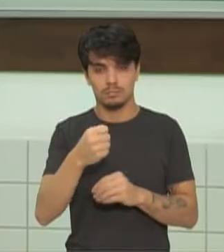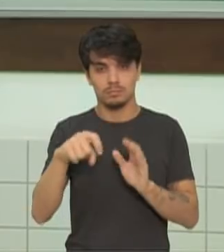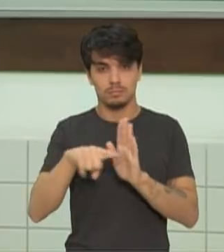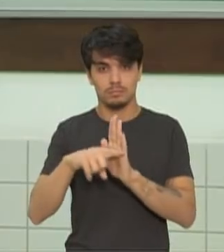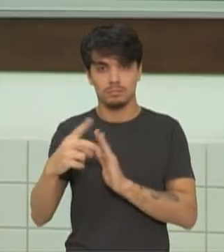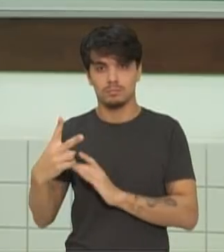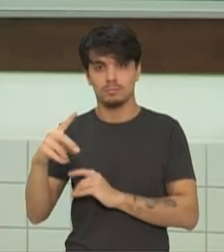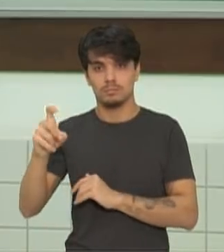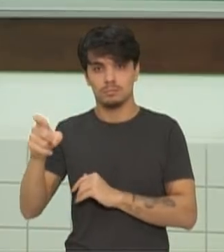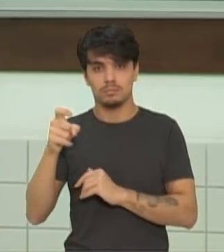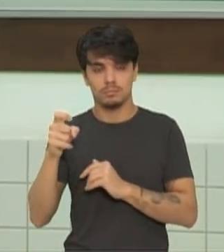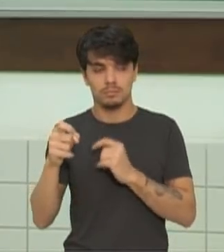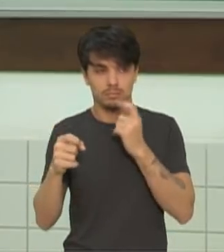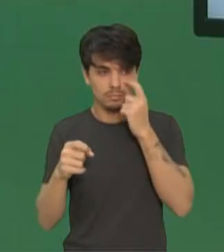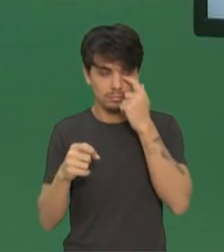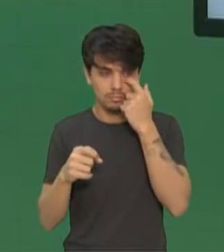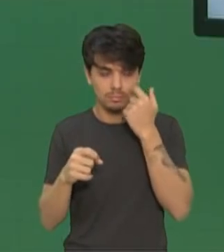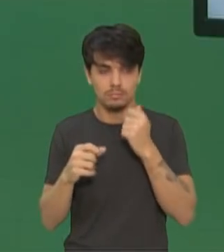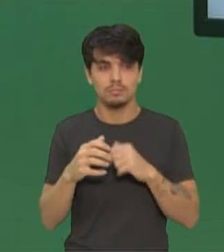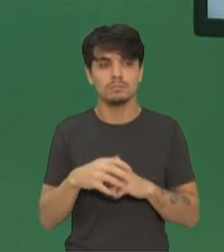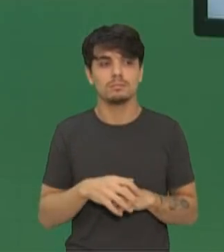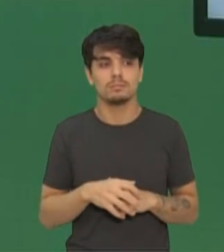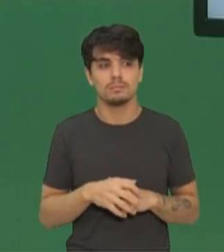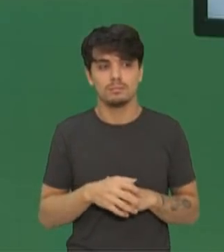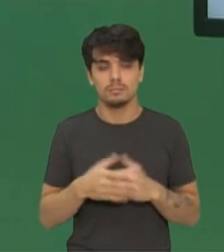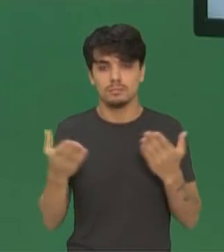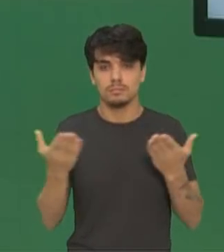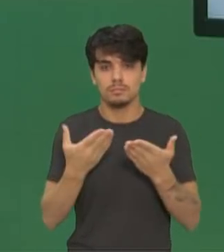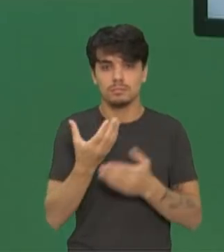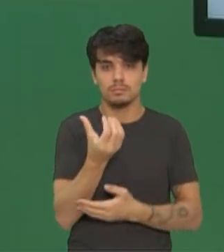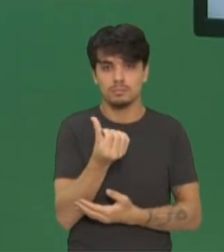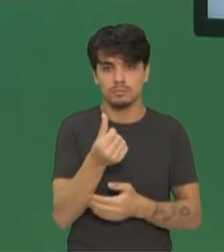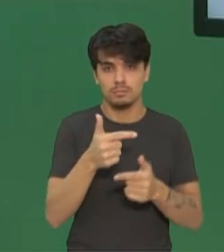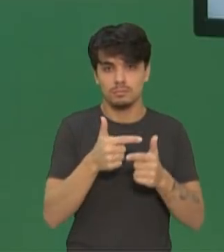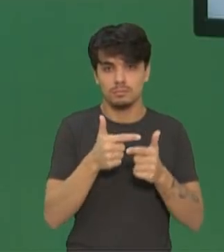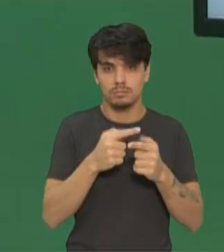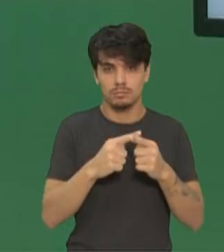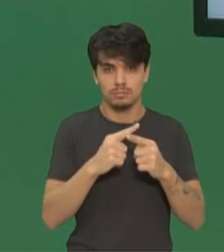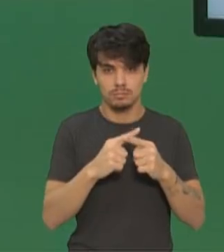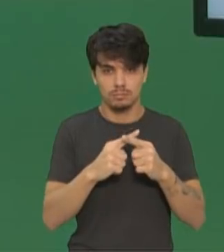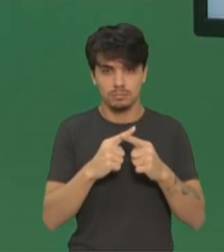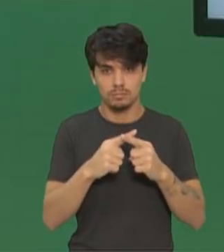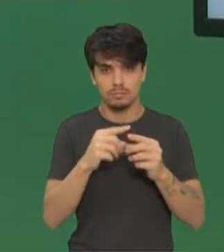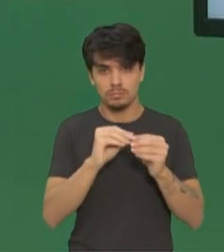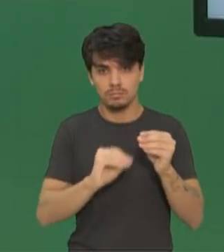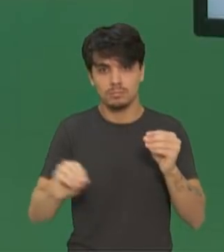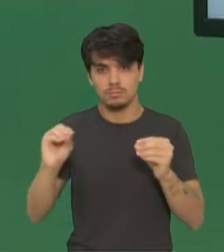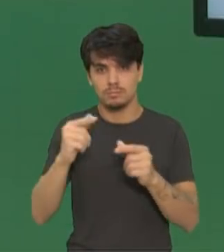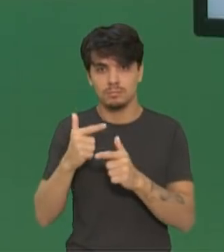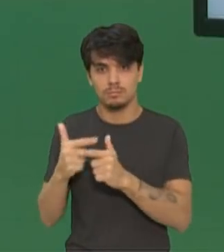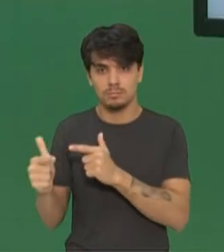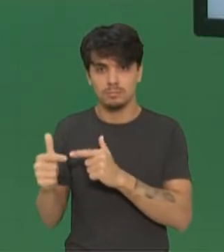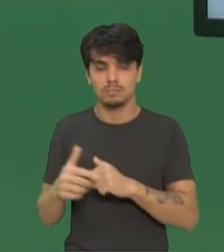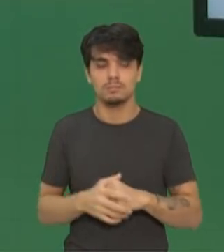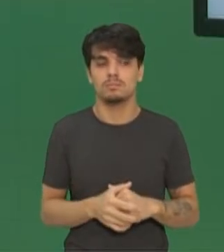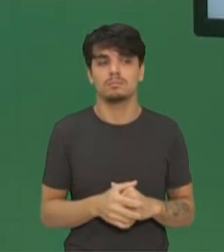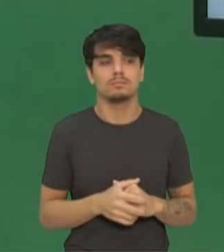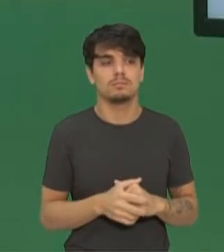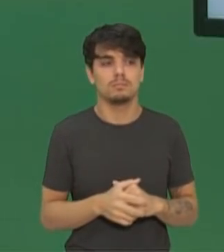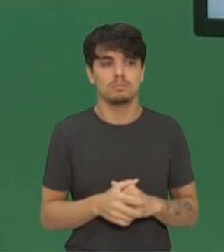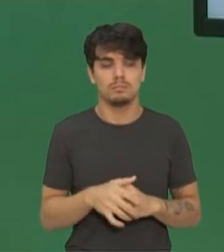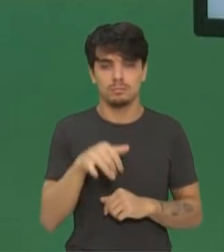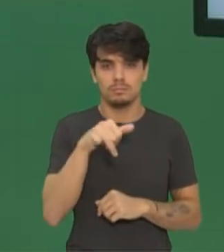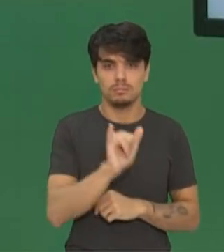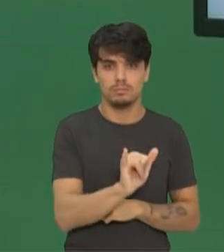2x. E agora, o 6 está multiplicando, operação inversa, dividindo. Y é